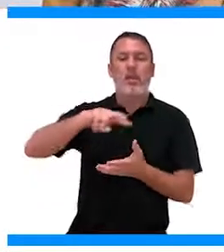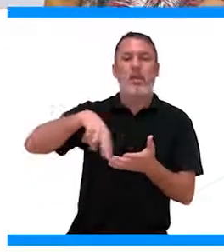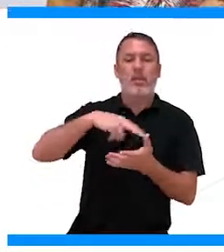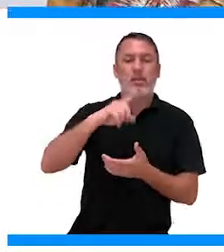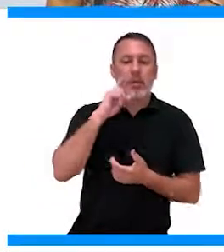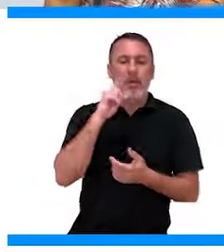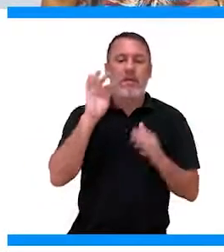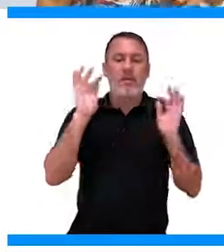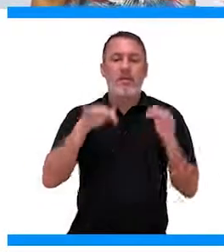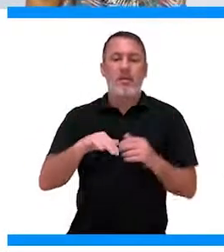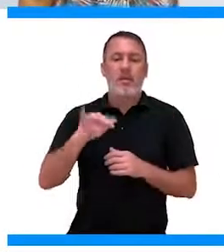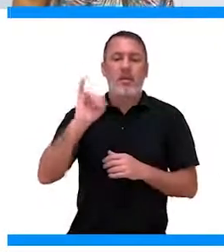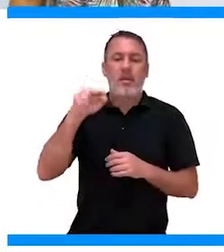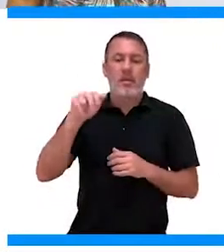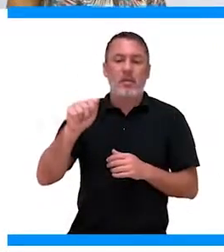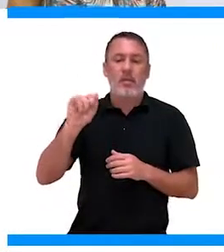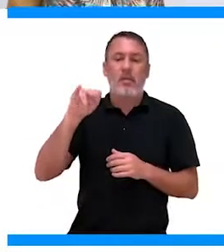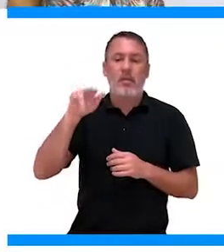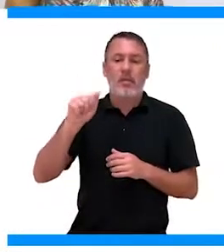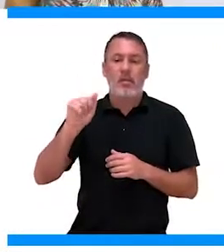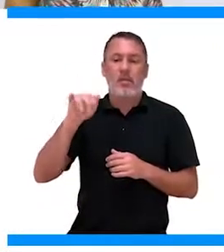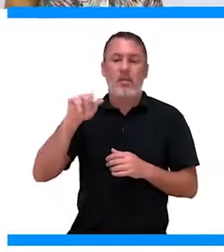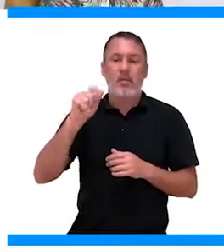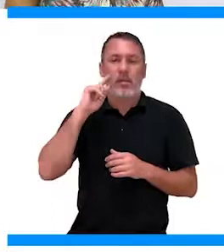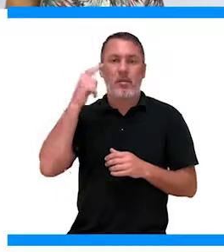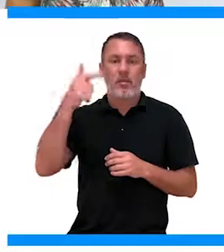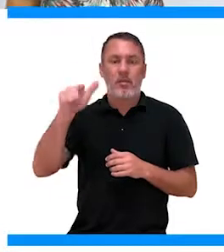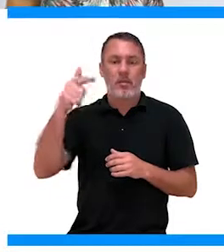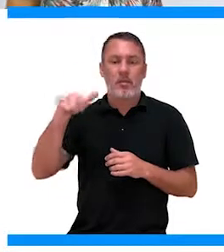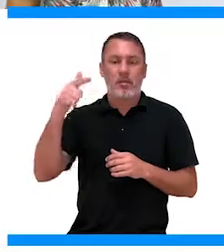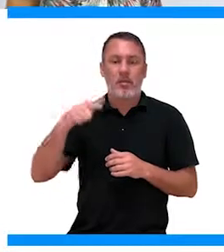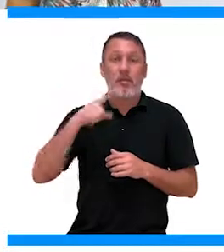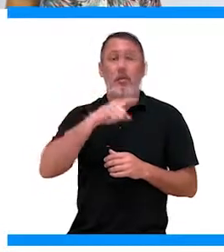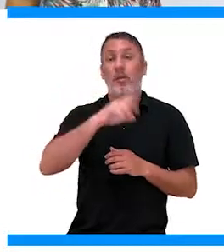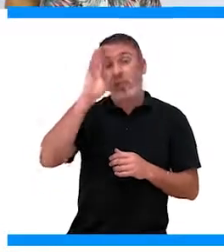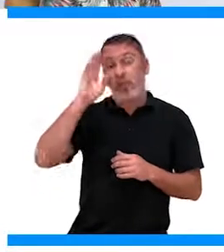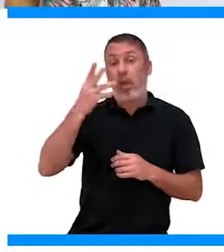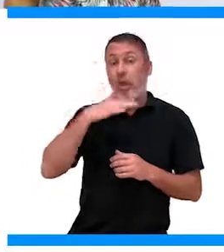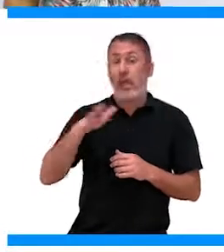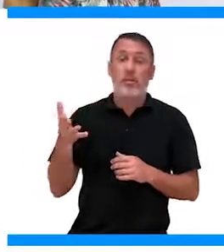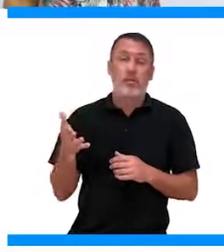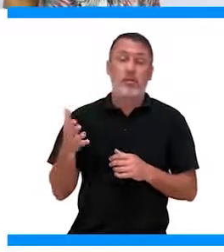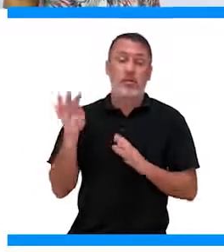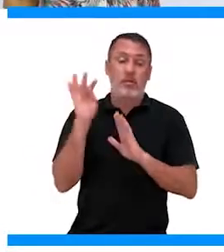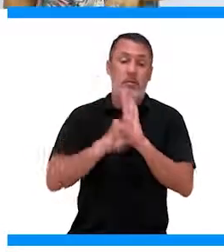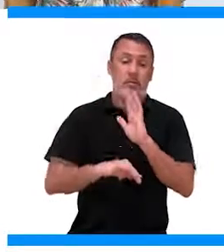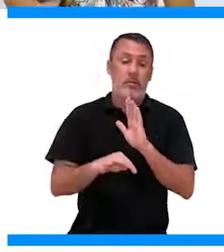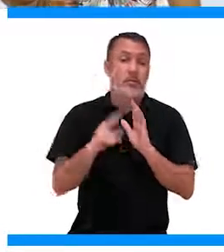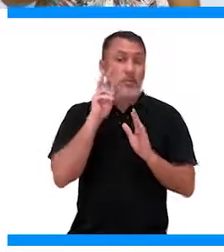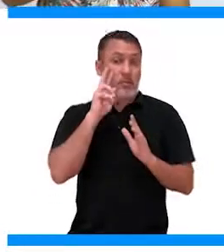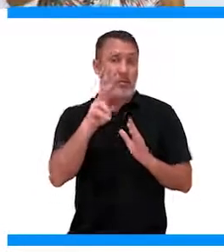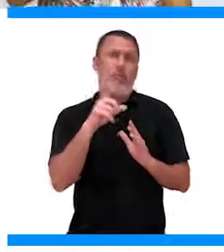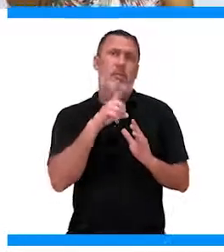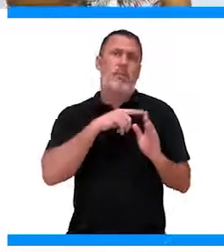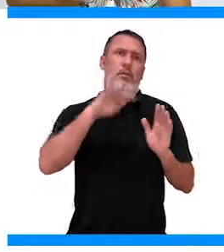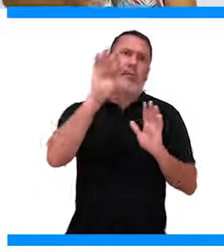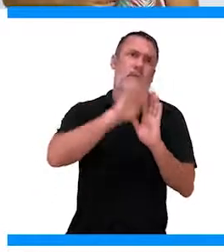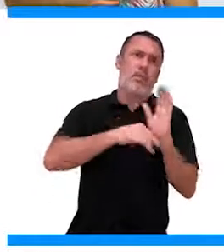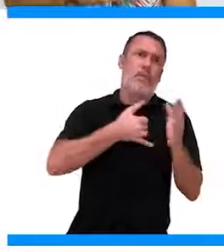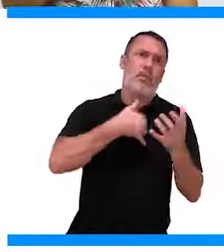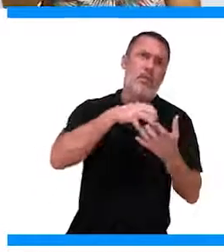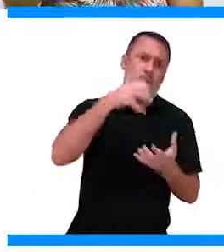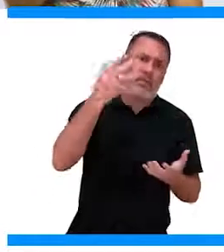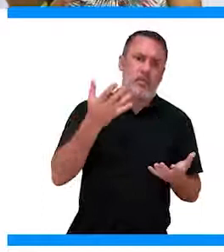ser bailarina. Olha a repetição. Engraçado que aqui é um texto direcionado a crianças. Mas a gente tem textos